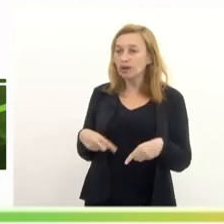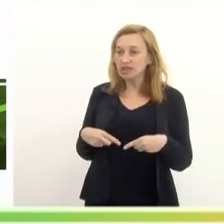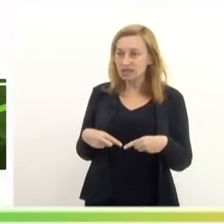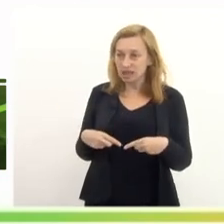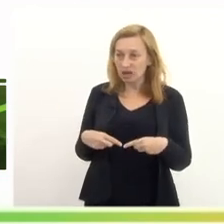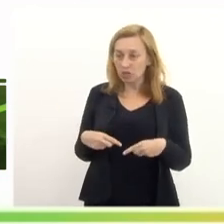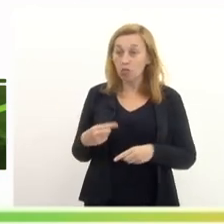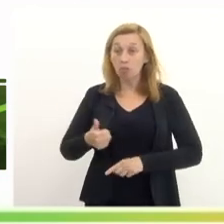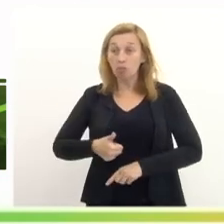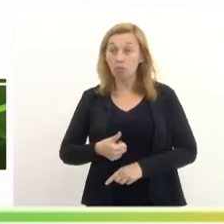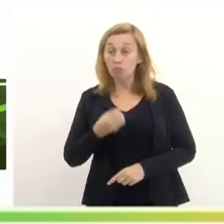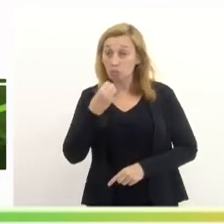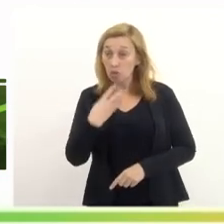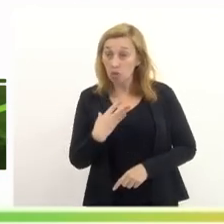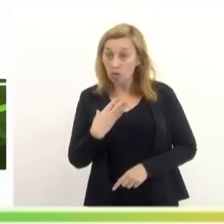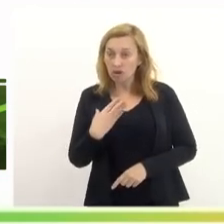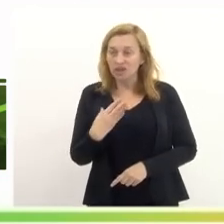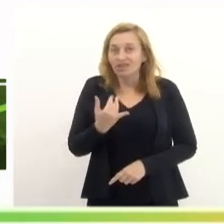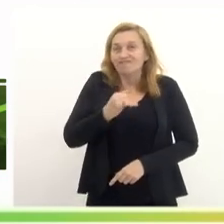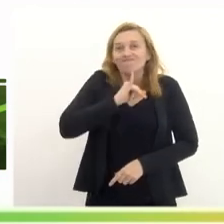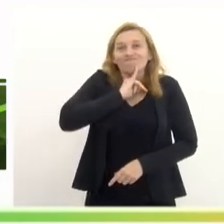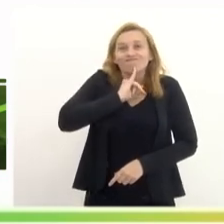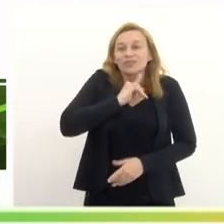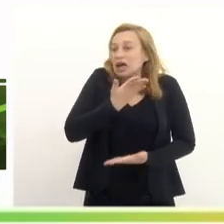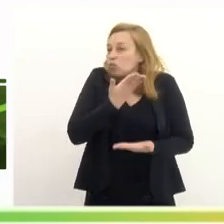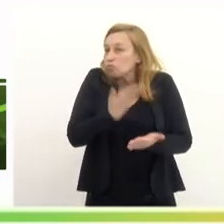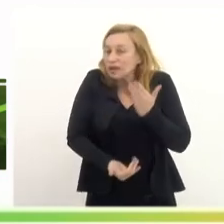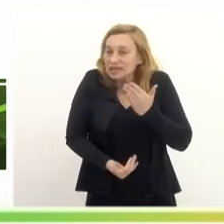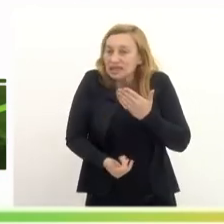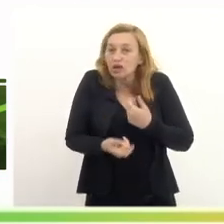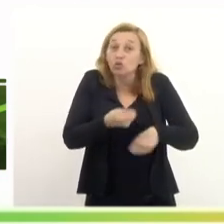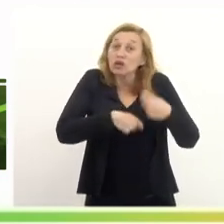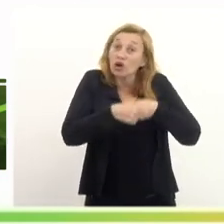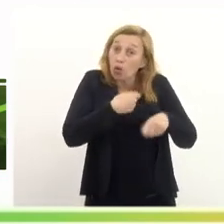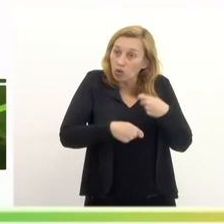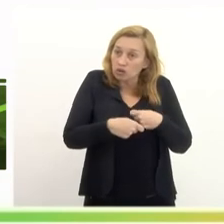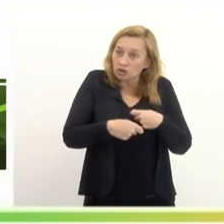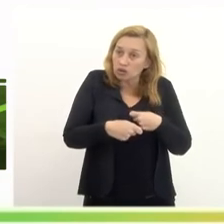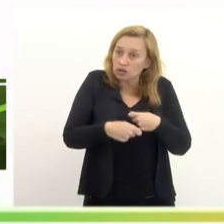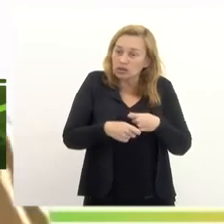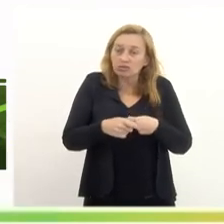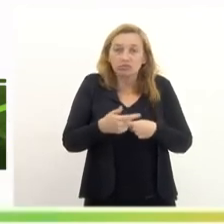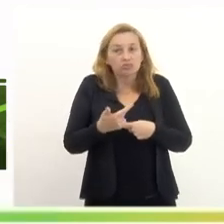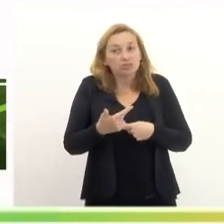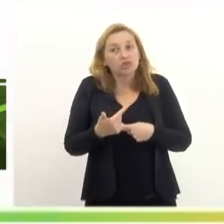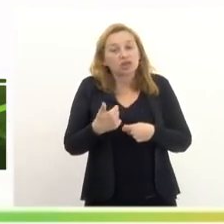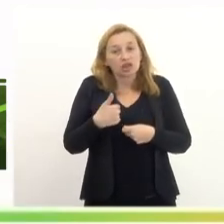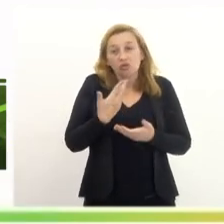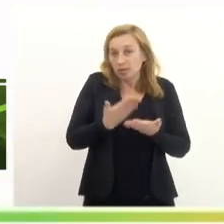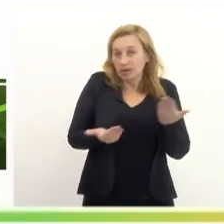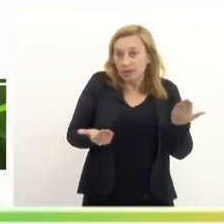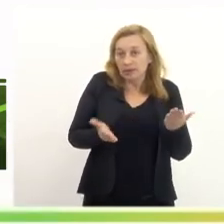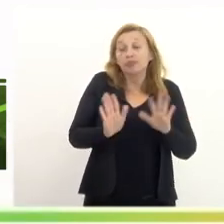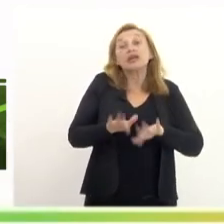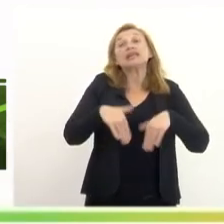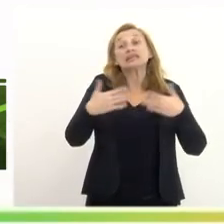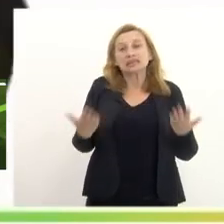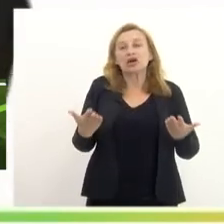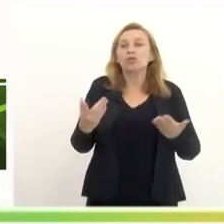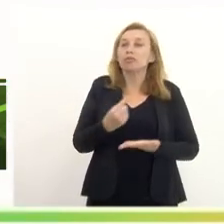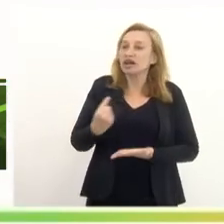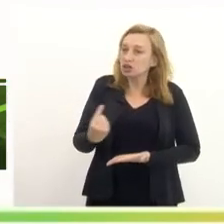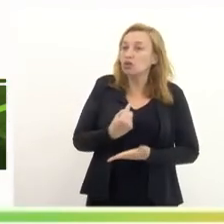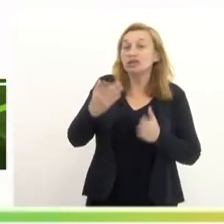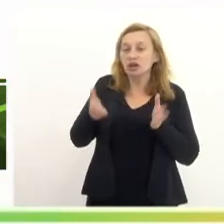condição competitiva, infelizmente eu vou acabar perdendo o negócio, vou acabar não fazendo o negócio, vou perder mercado. Então, para nós,